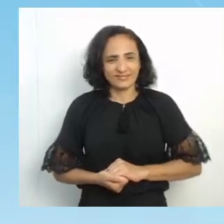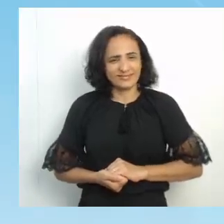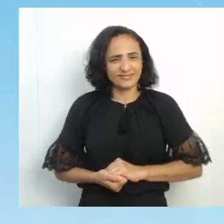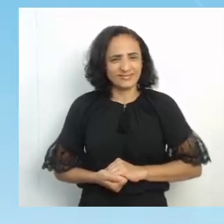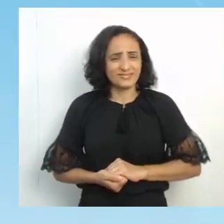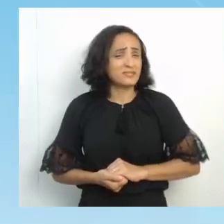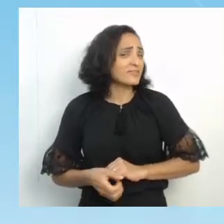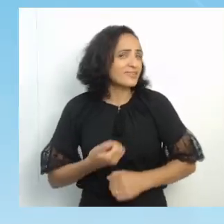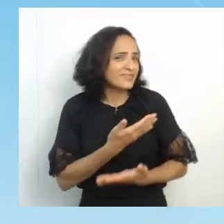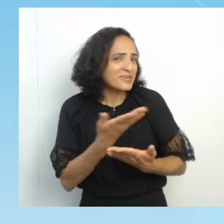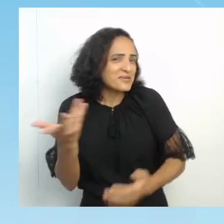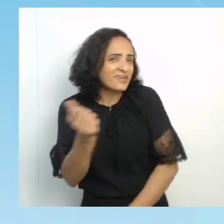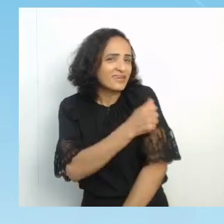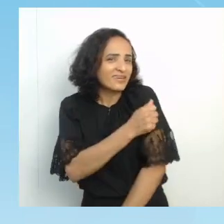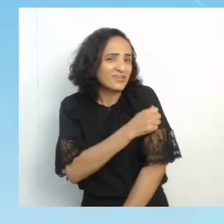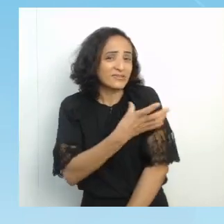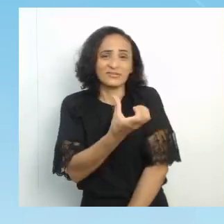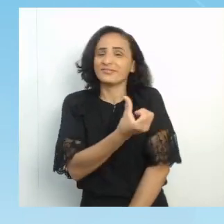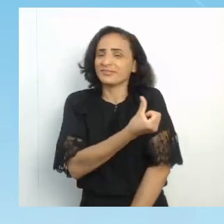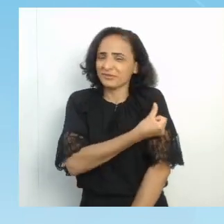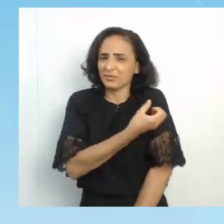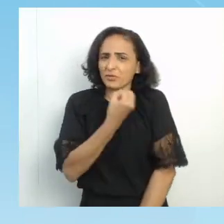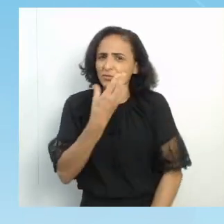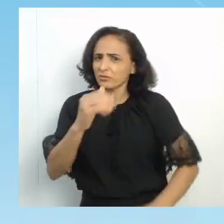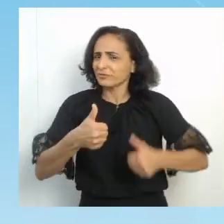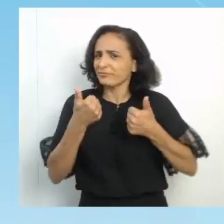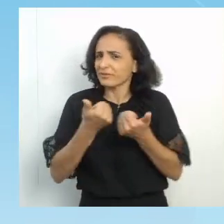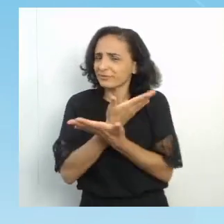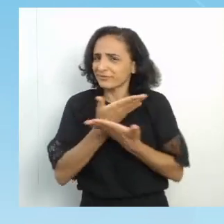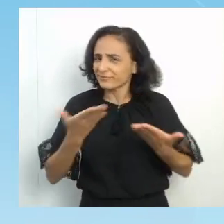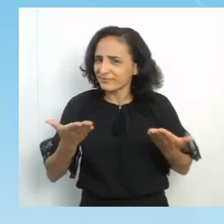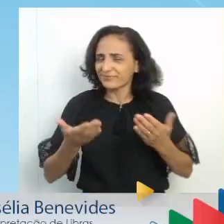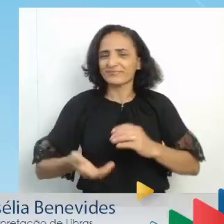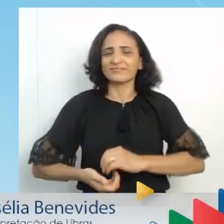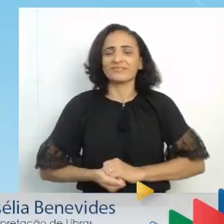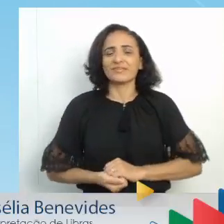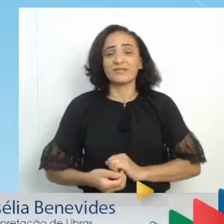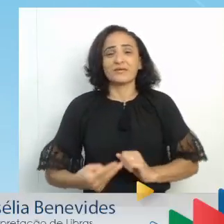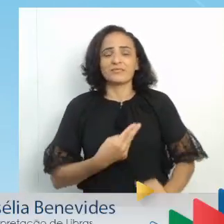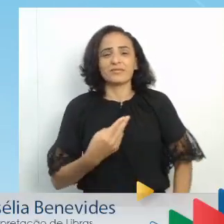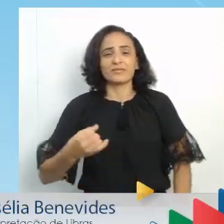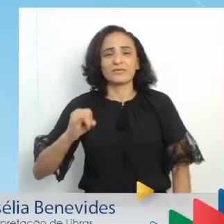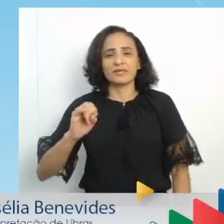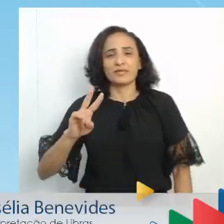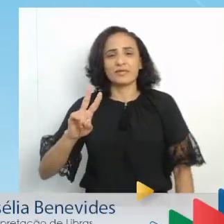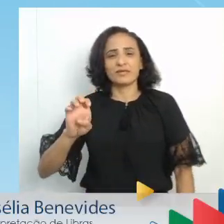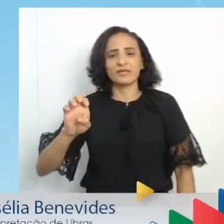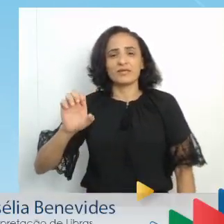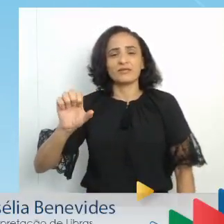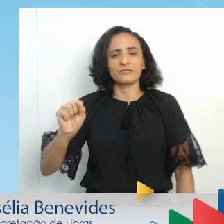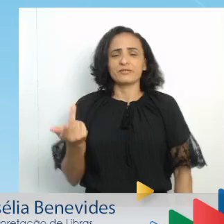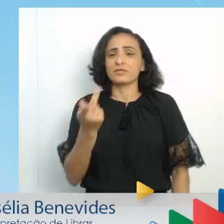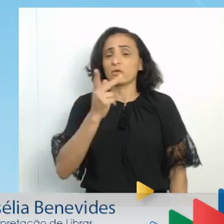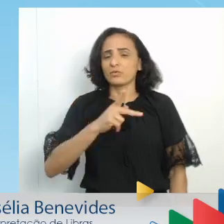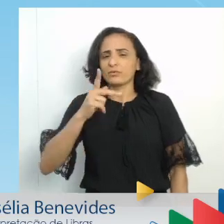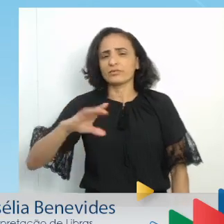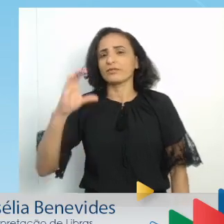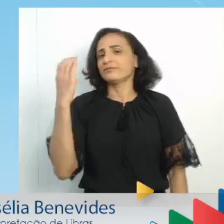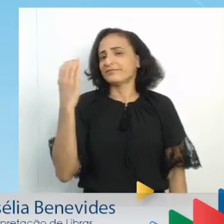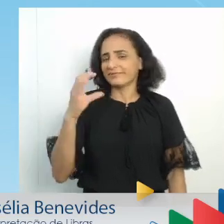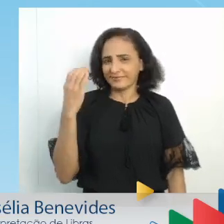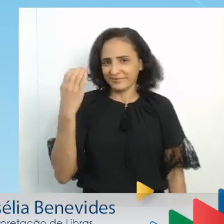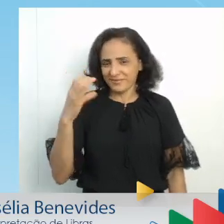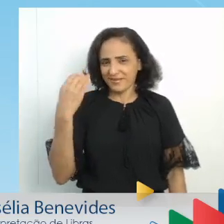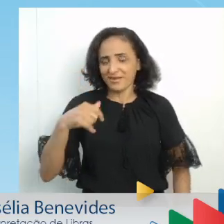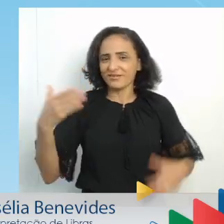E aí, galerinha do sexto ano, tudo bem com vocês? Meu nome é Ibis Fernando, eu sou professor de ciências e